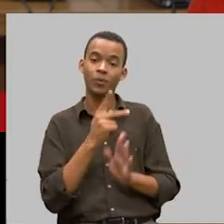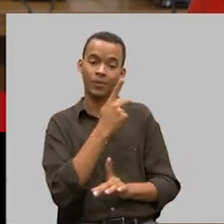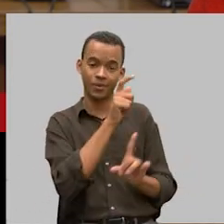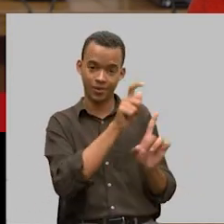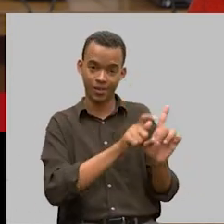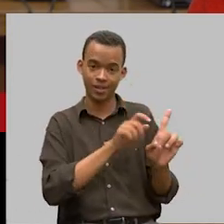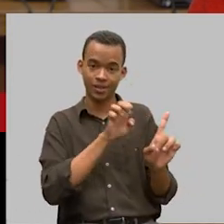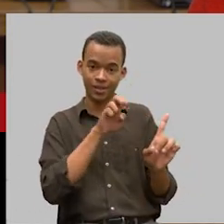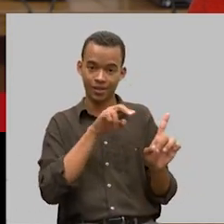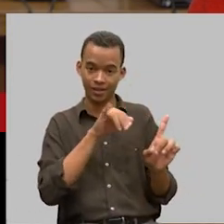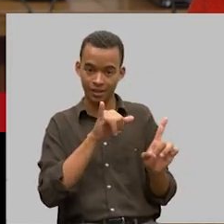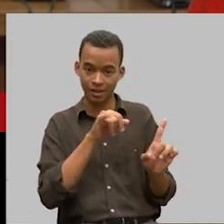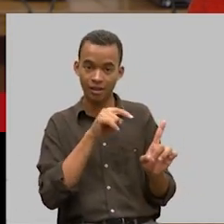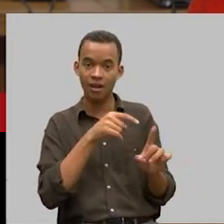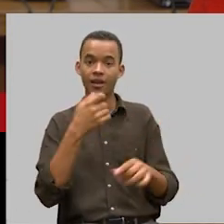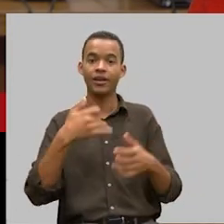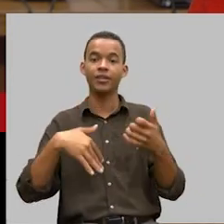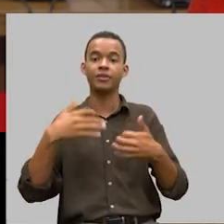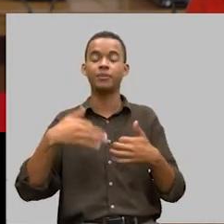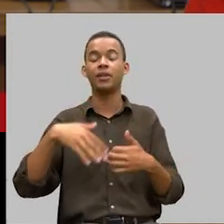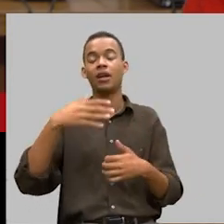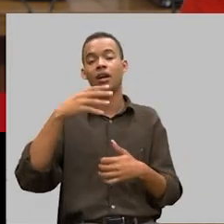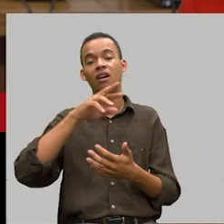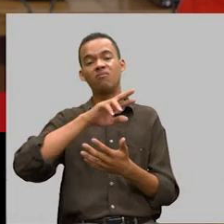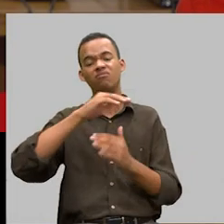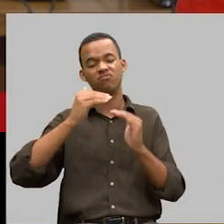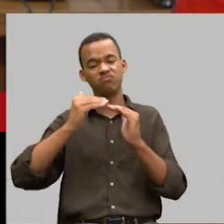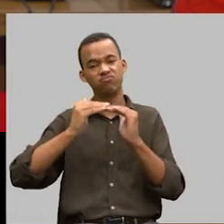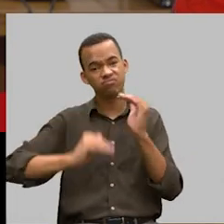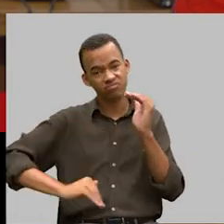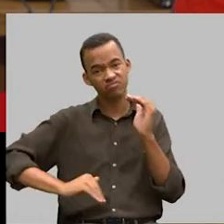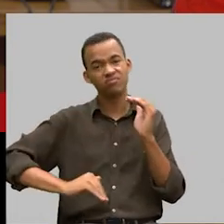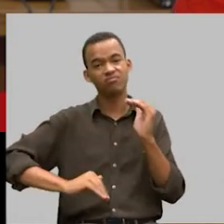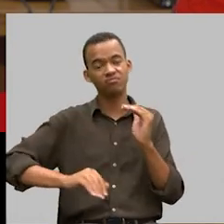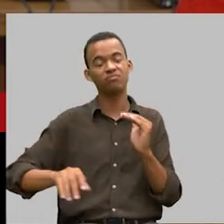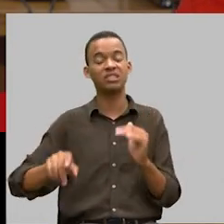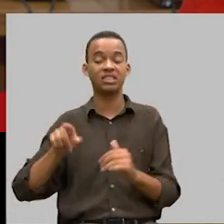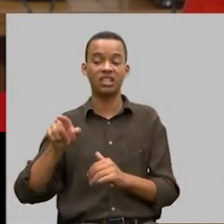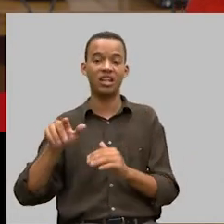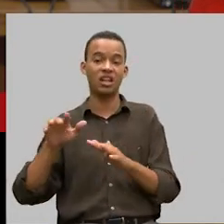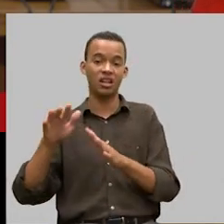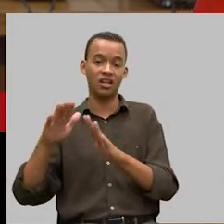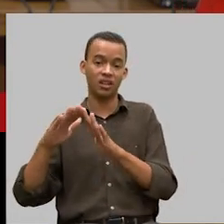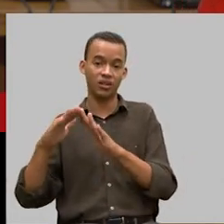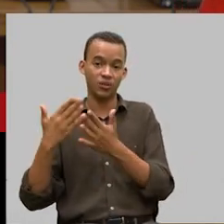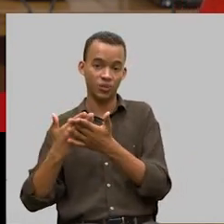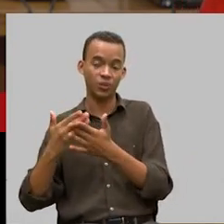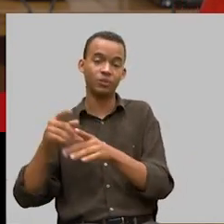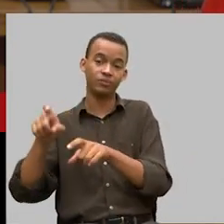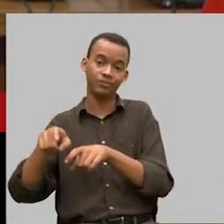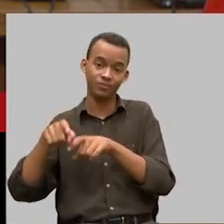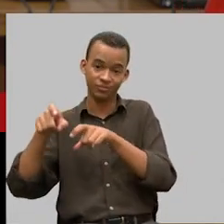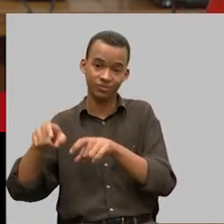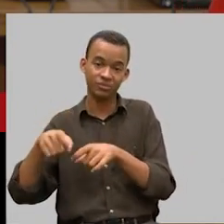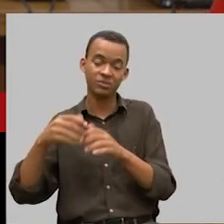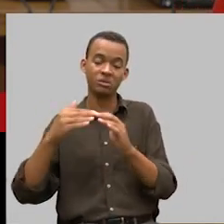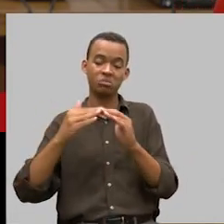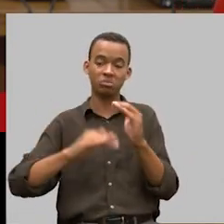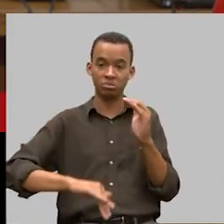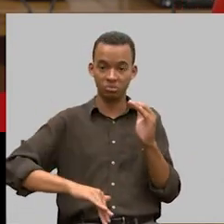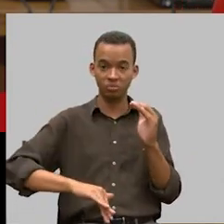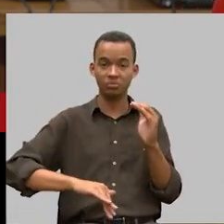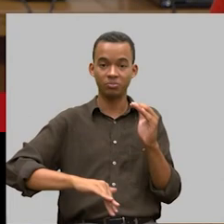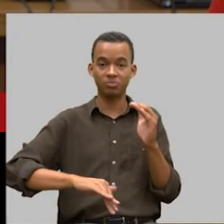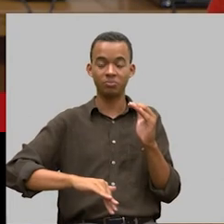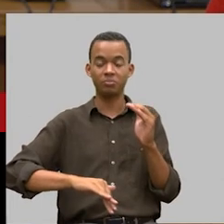desigualdades sociais e educacionais impostas à populações do Campo né das águas e das florestas teria ela